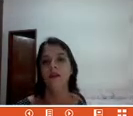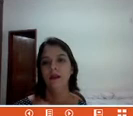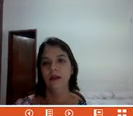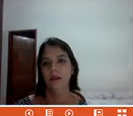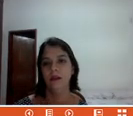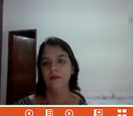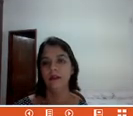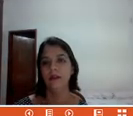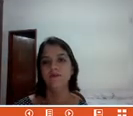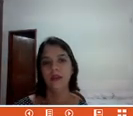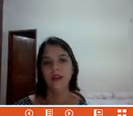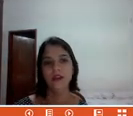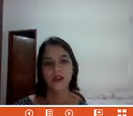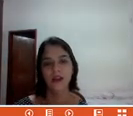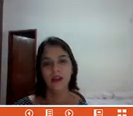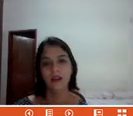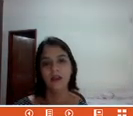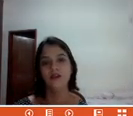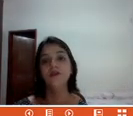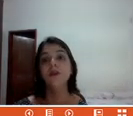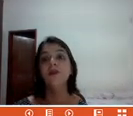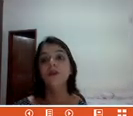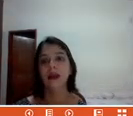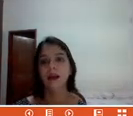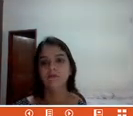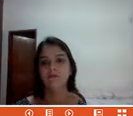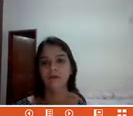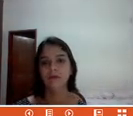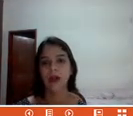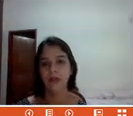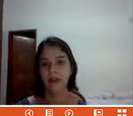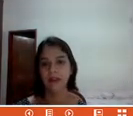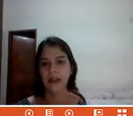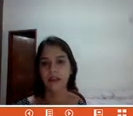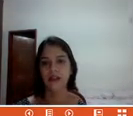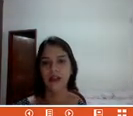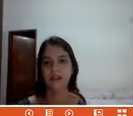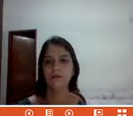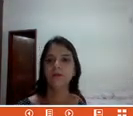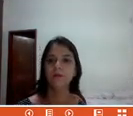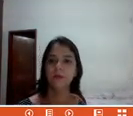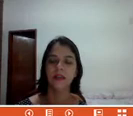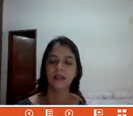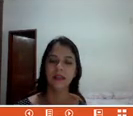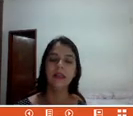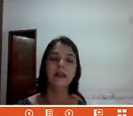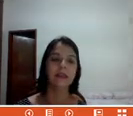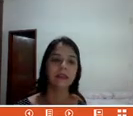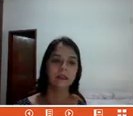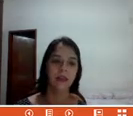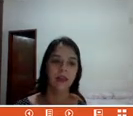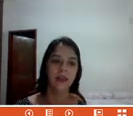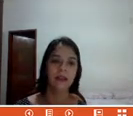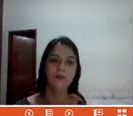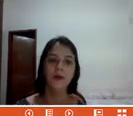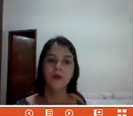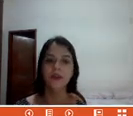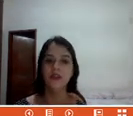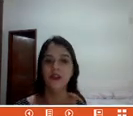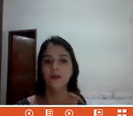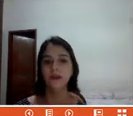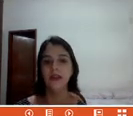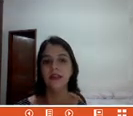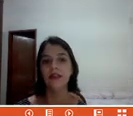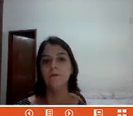vem, infelizmente, dificultar a aprendizagem dessa criança. Então, por